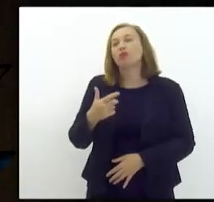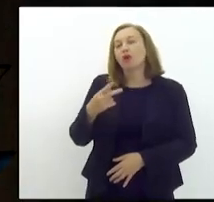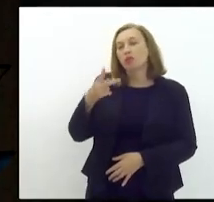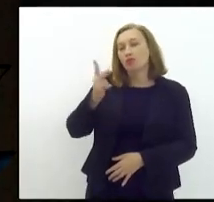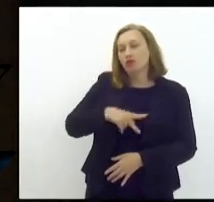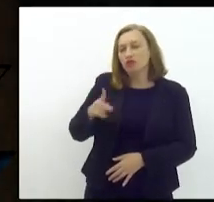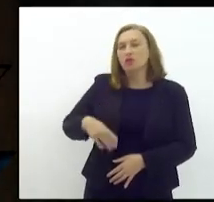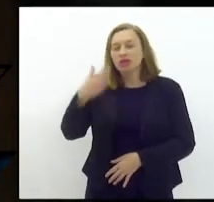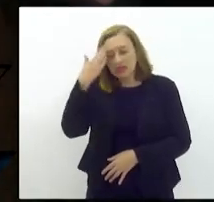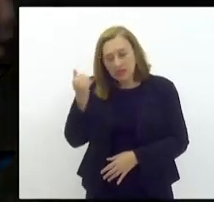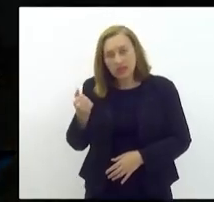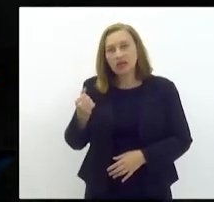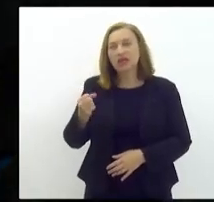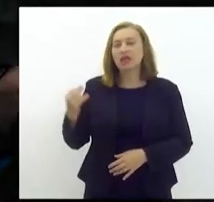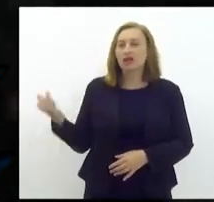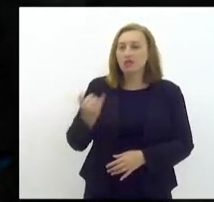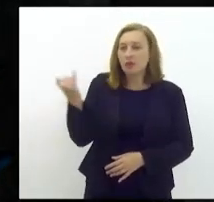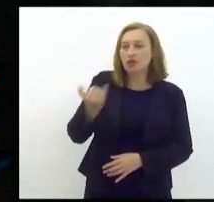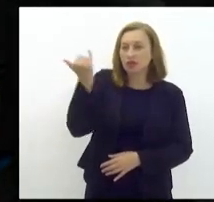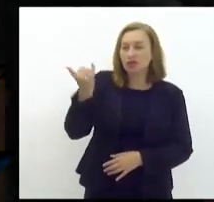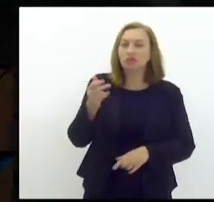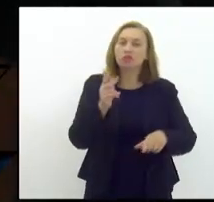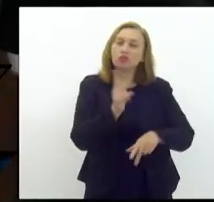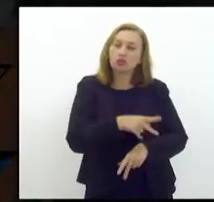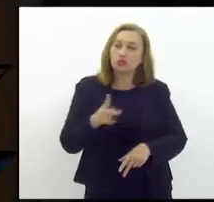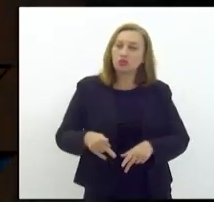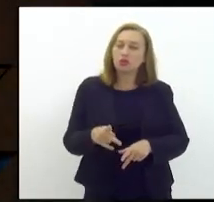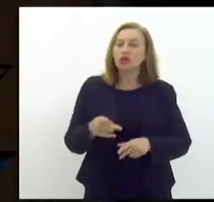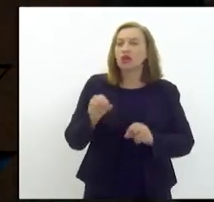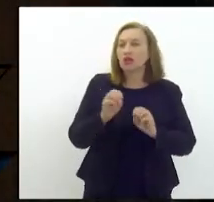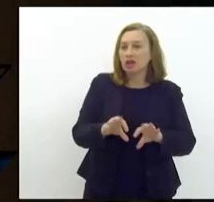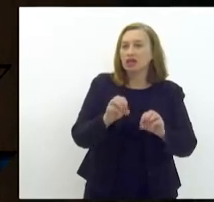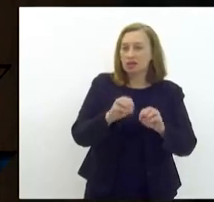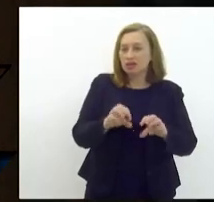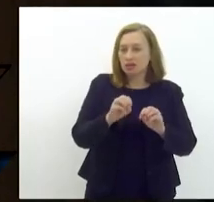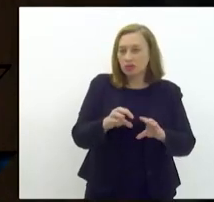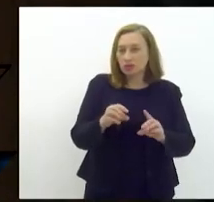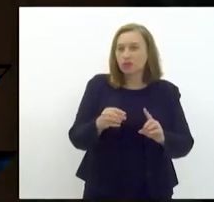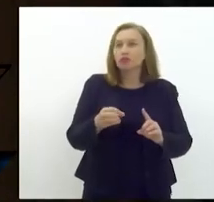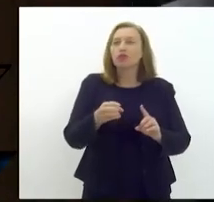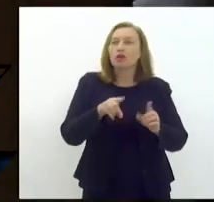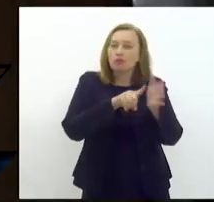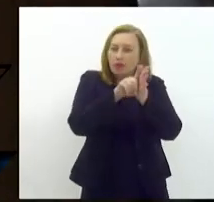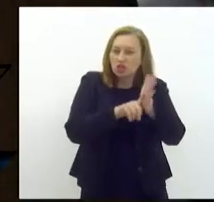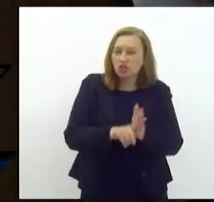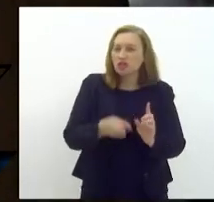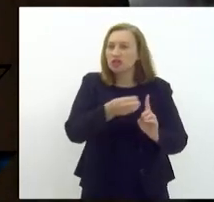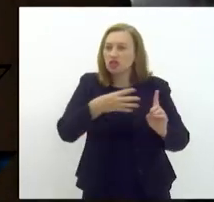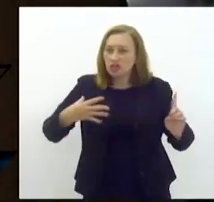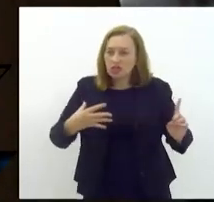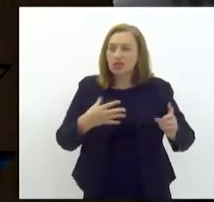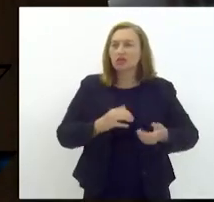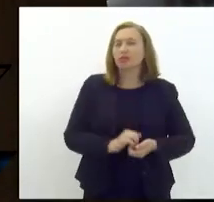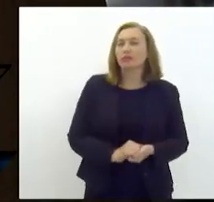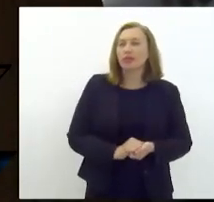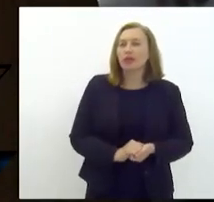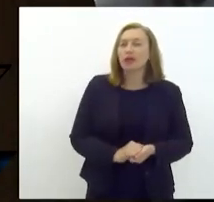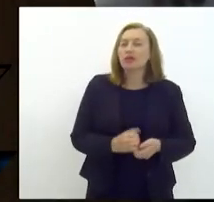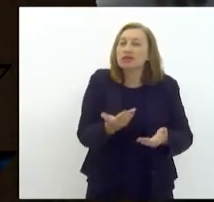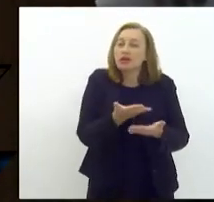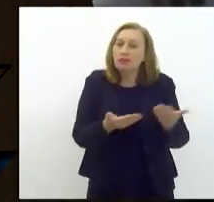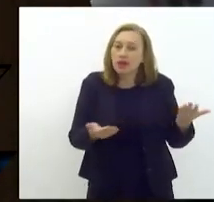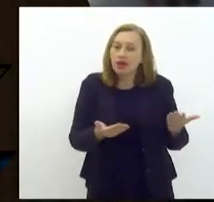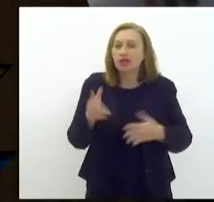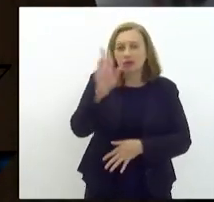é importante para a gente trabalhar no eixo ensino pesquisa e extensão e o quanto que essa perda da Dedicação exclusiva em